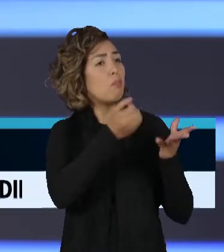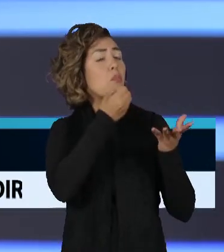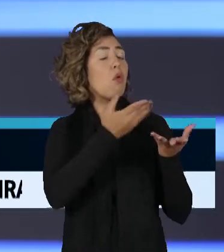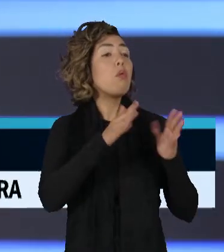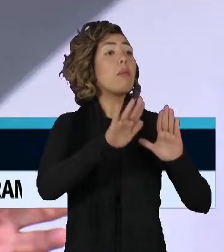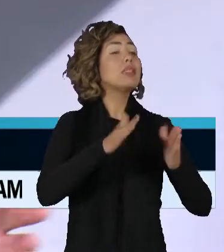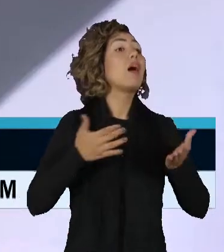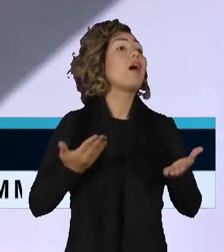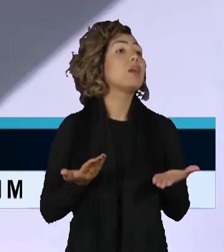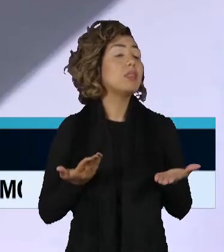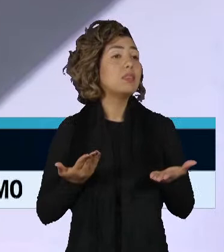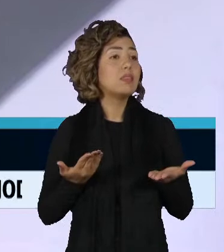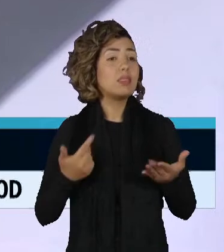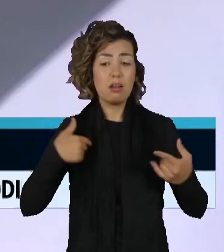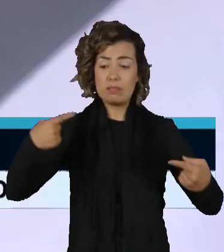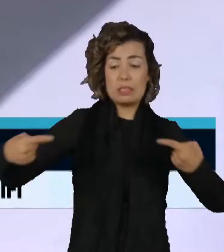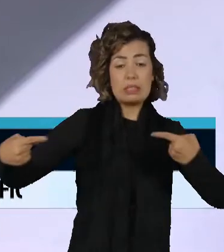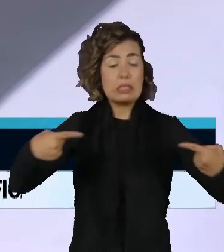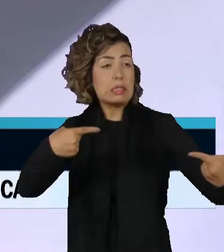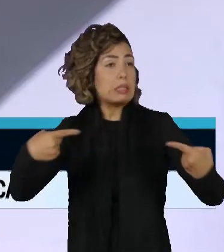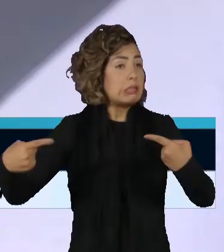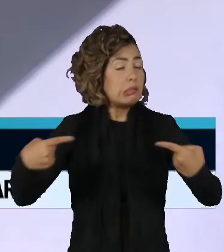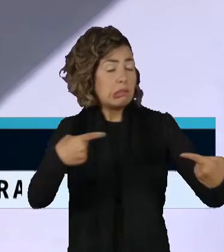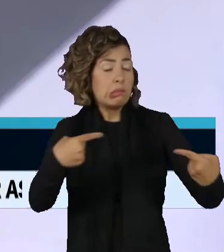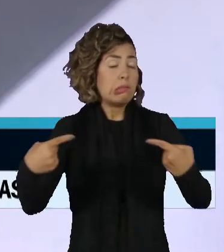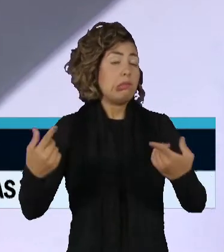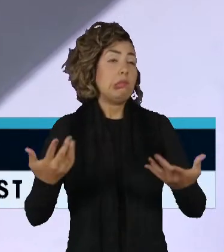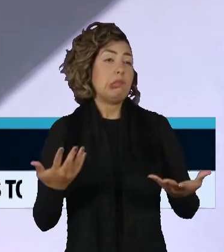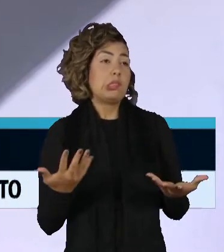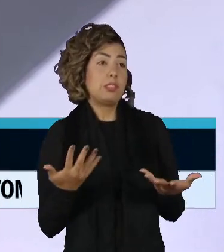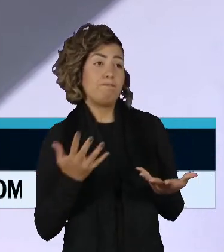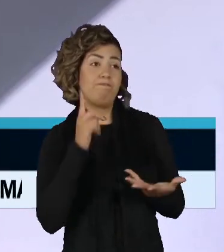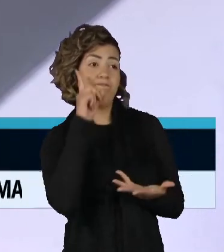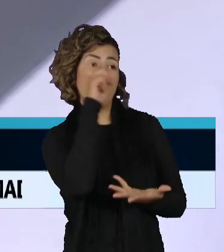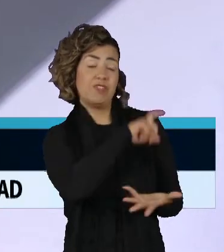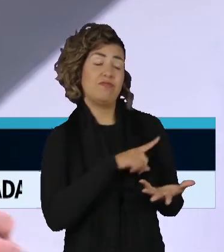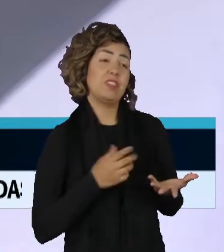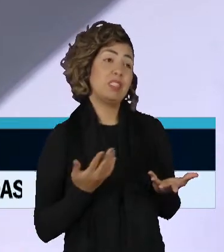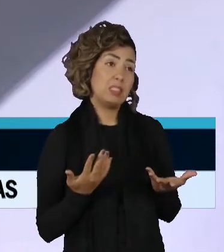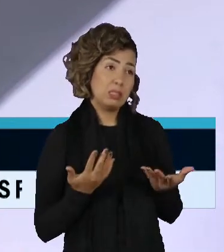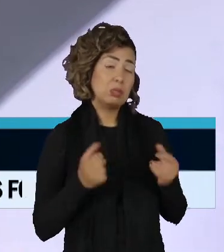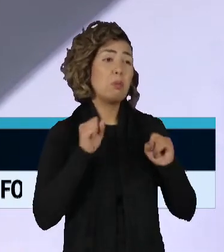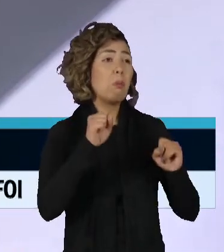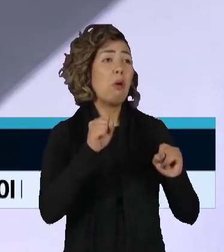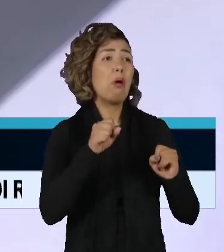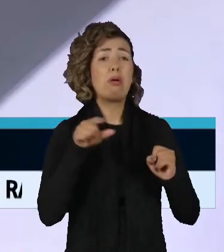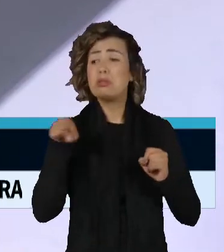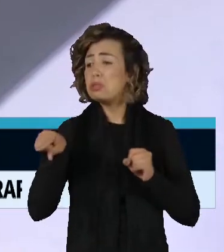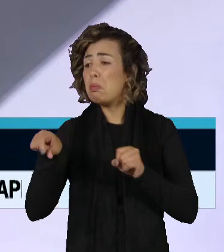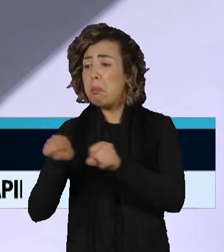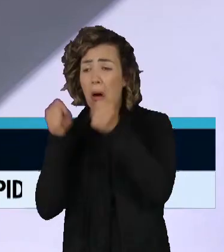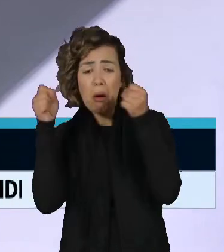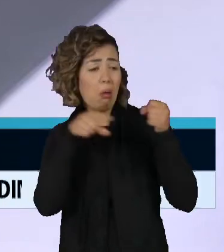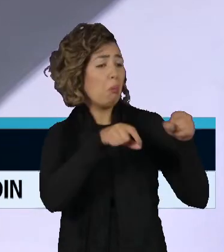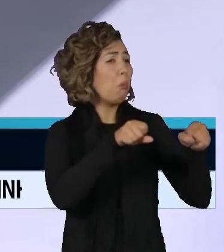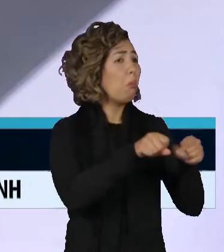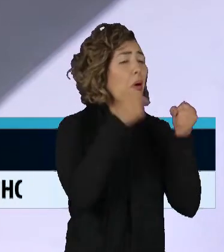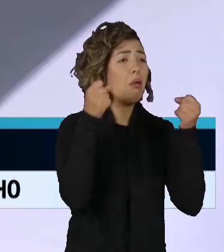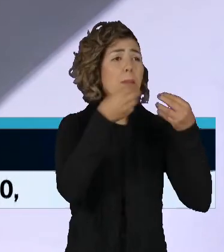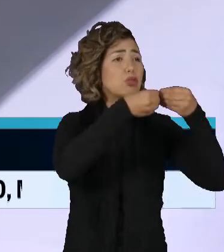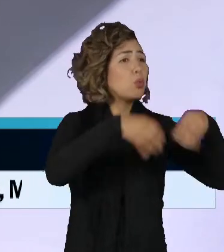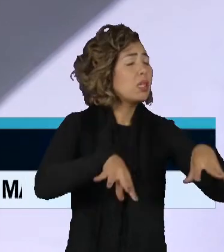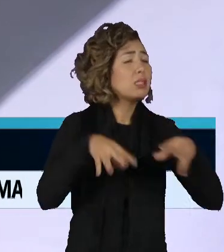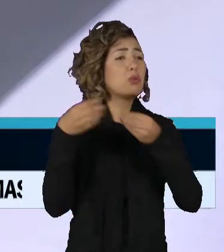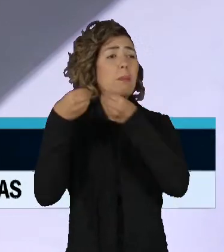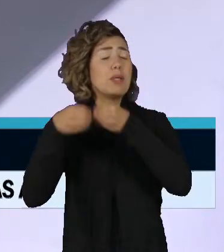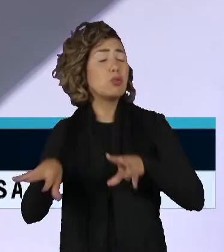confronto é muito difícil, quer dizer, ele gera vítimas dos dois lados e, nesse caso, eu acho que com uma